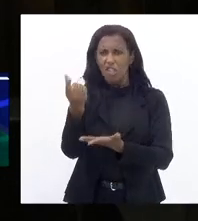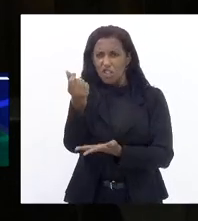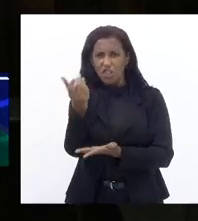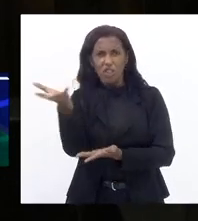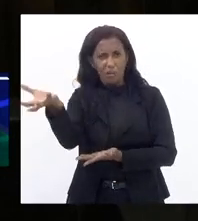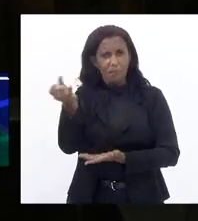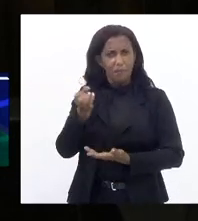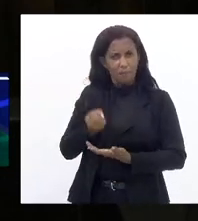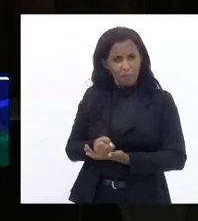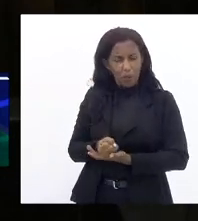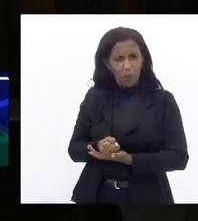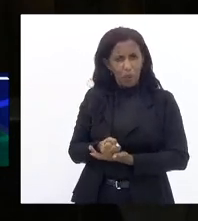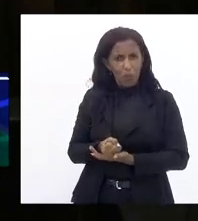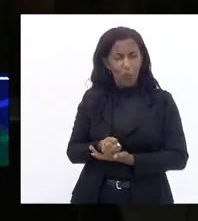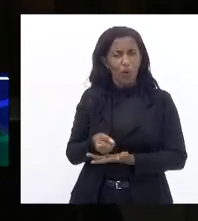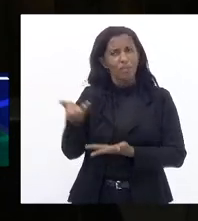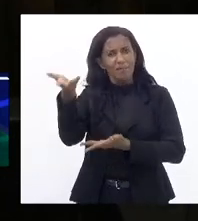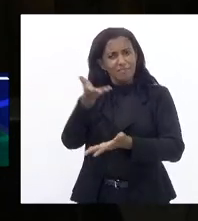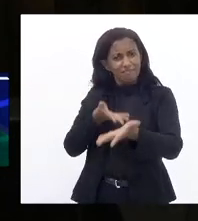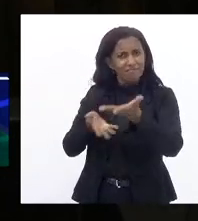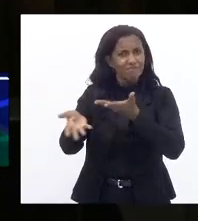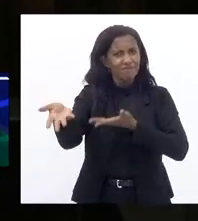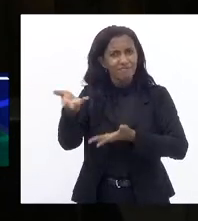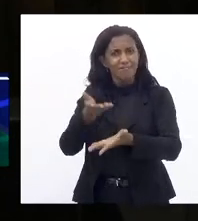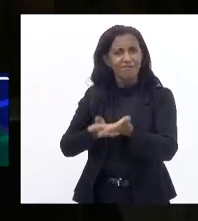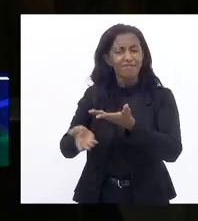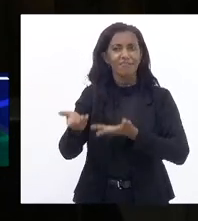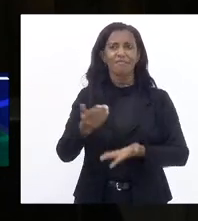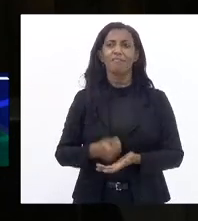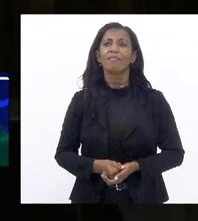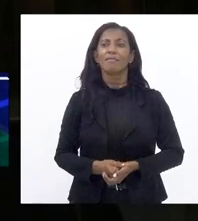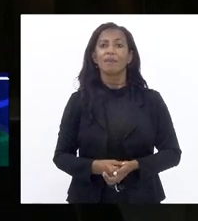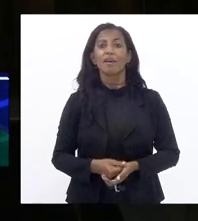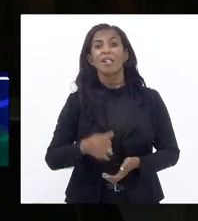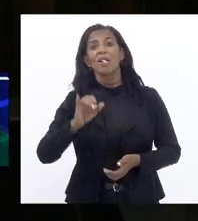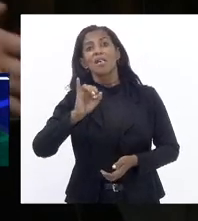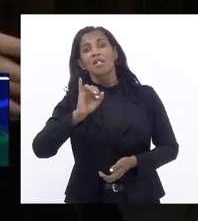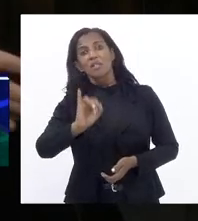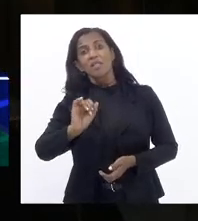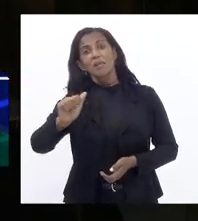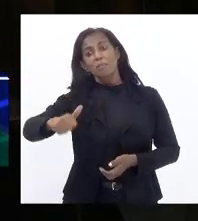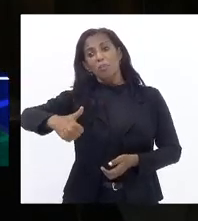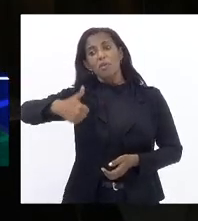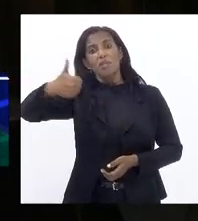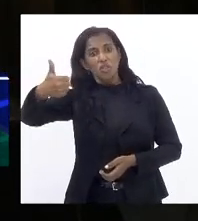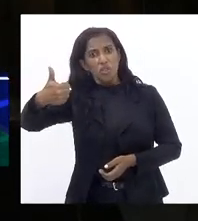bufunfa, algum capilé nessa negociação? Em caso positivo, a família